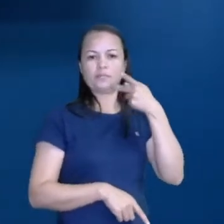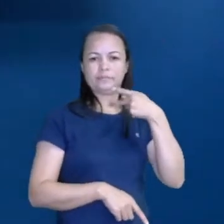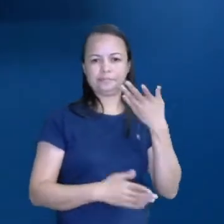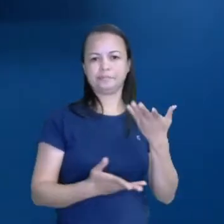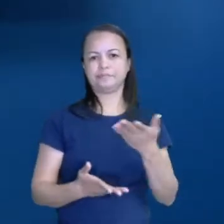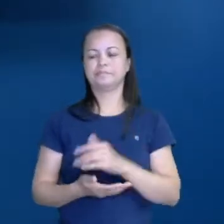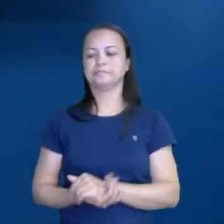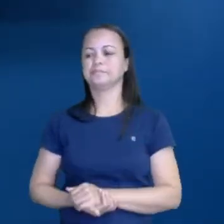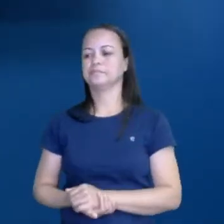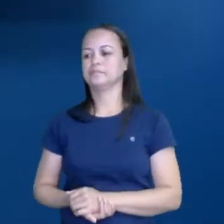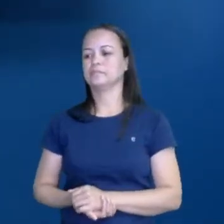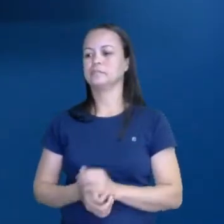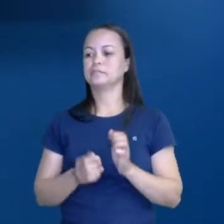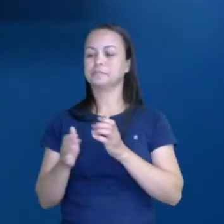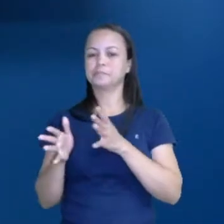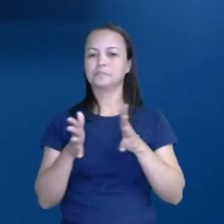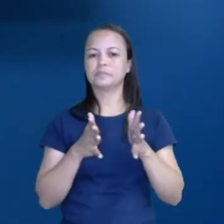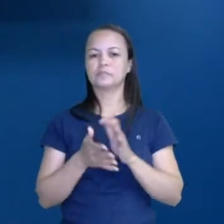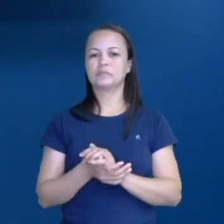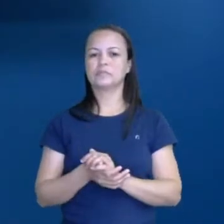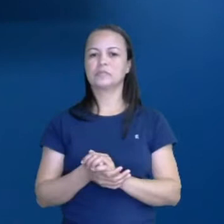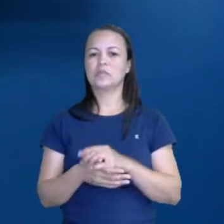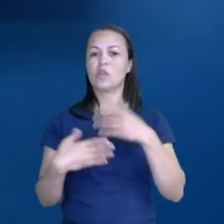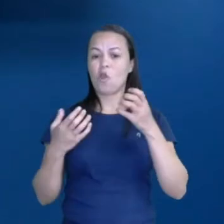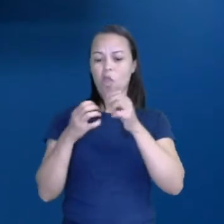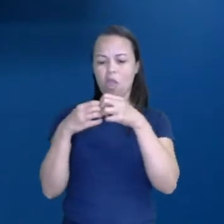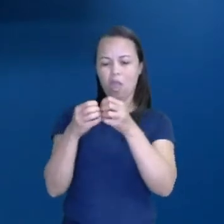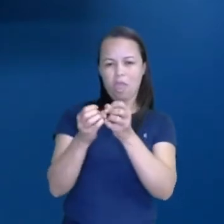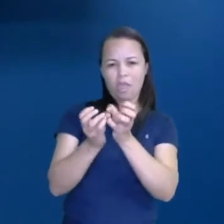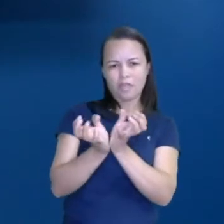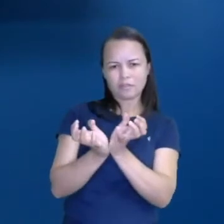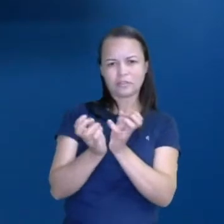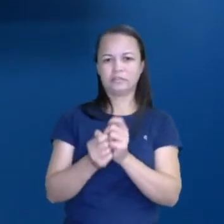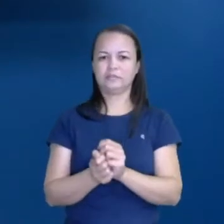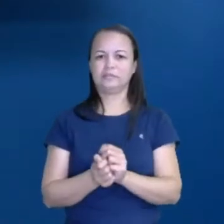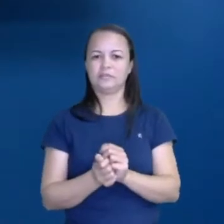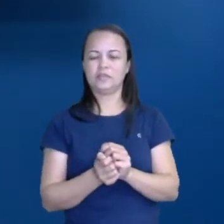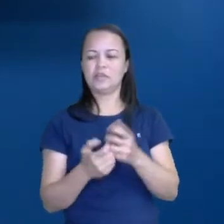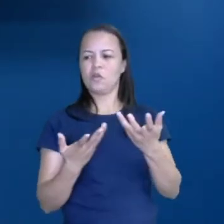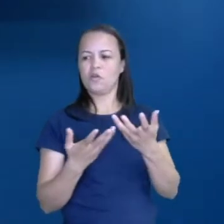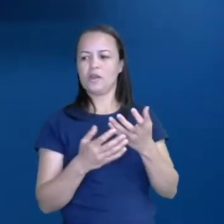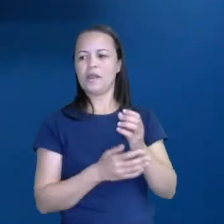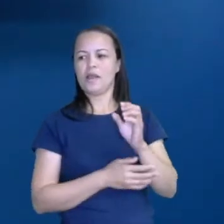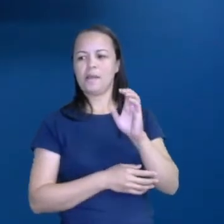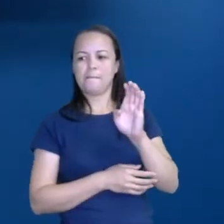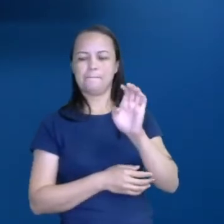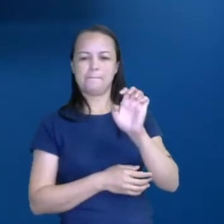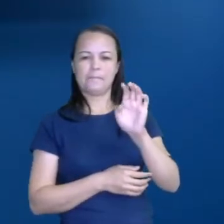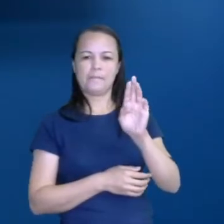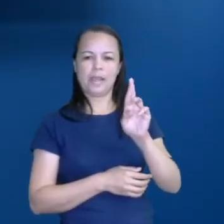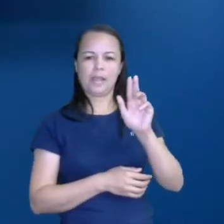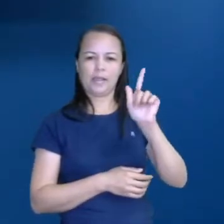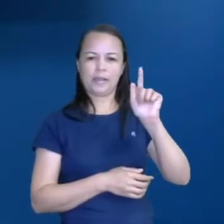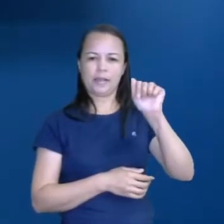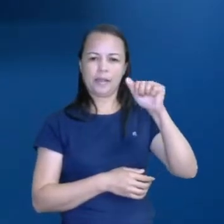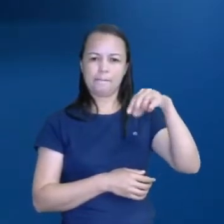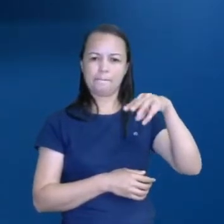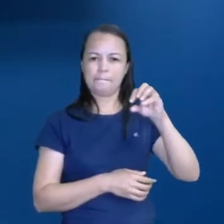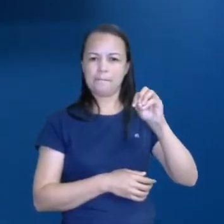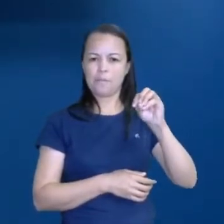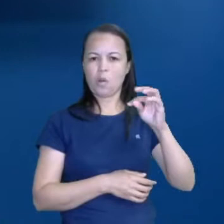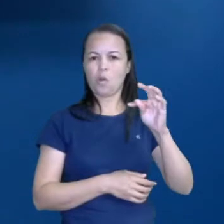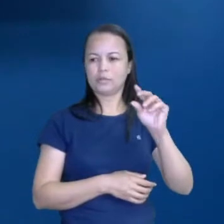Dando continuidade, ó. Olha a tangerina, olha a bergamota, olha a